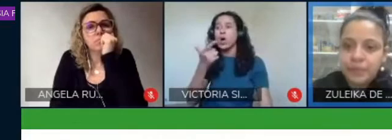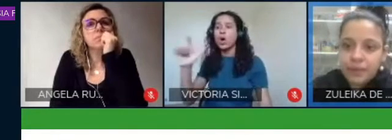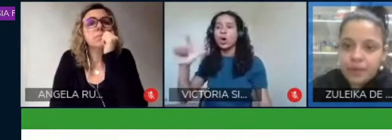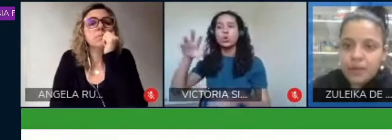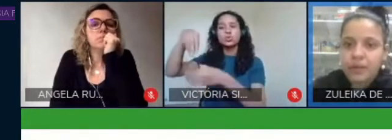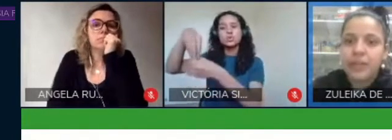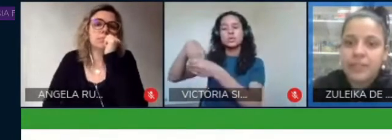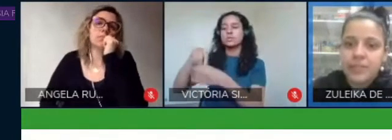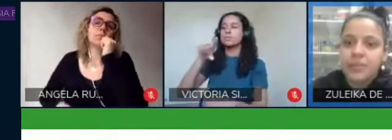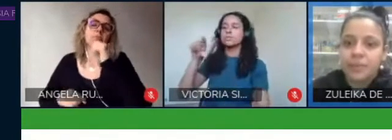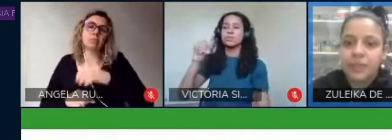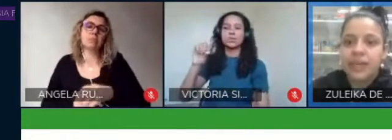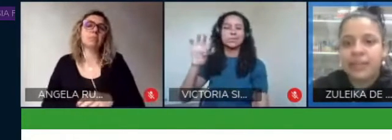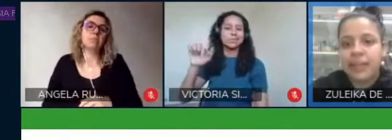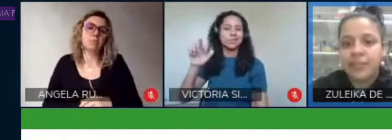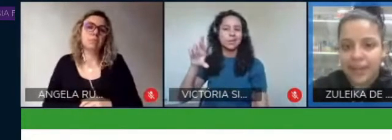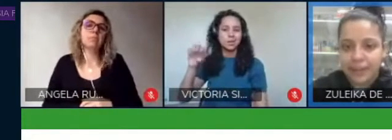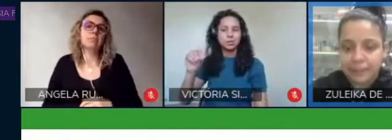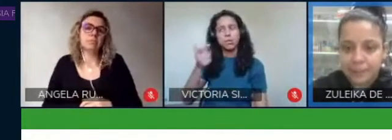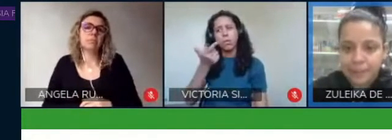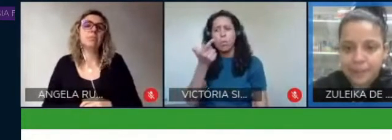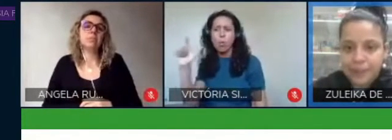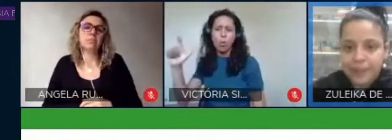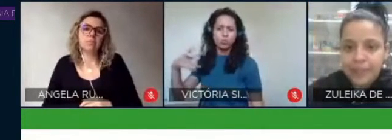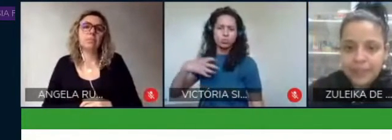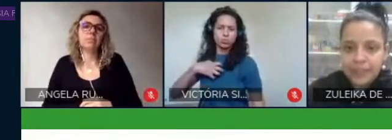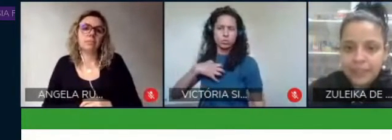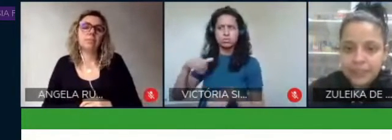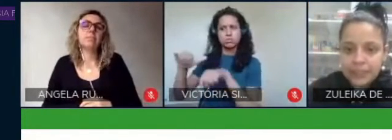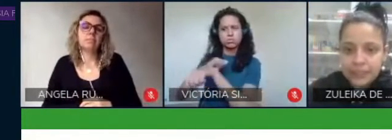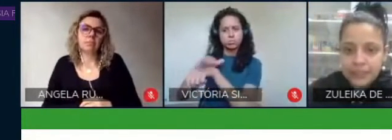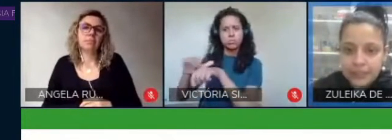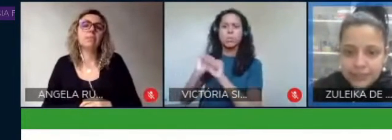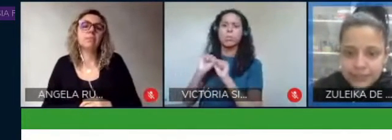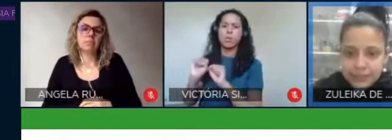do gerenciador. Isso, e aí ele vai.